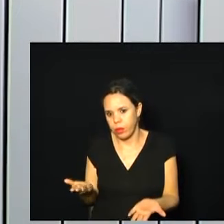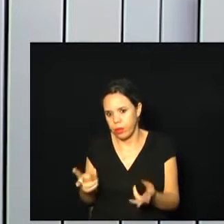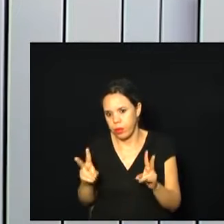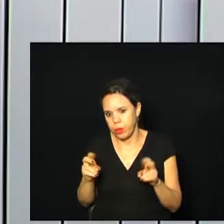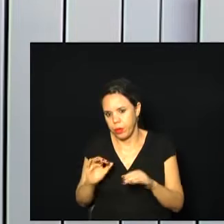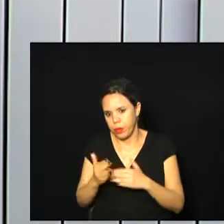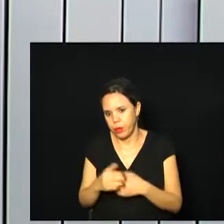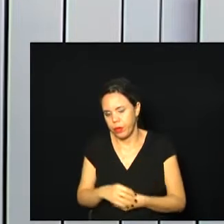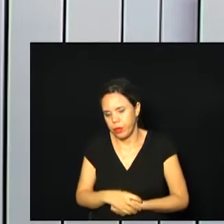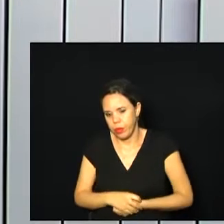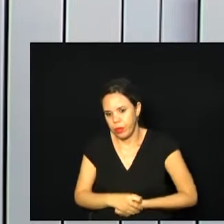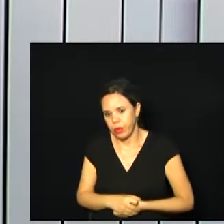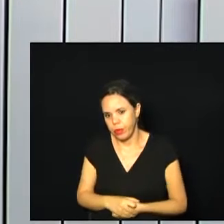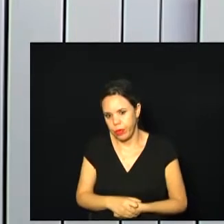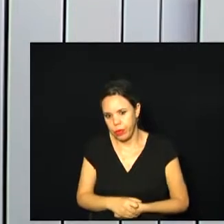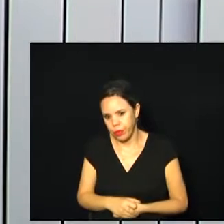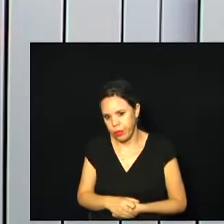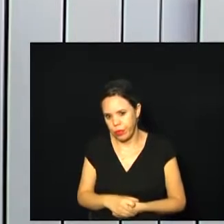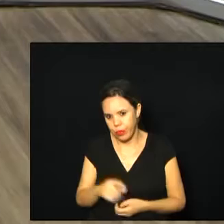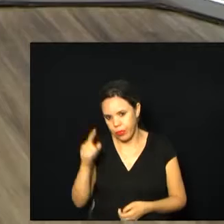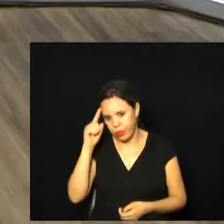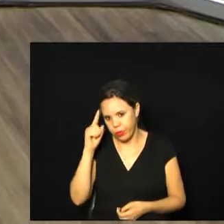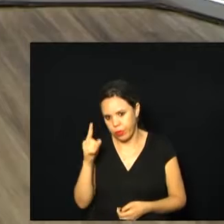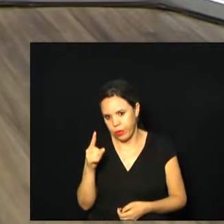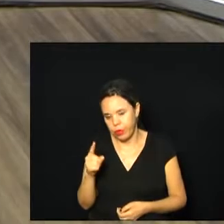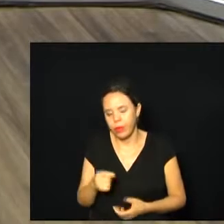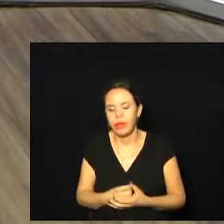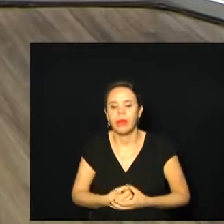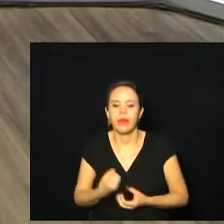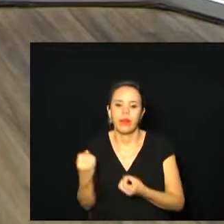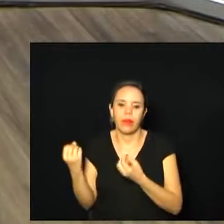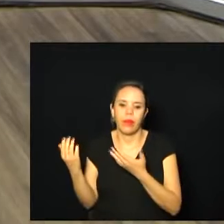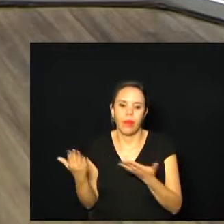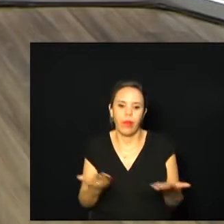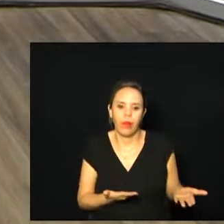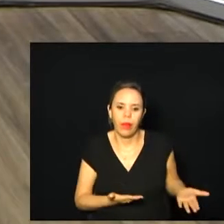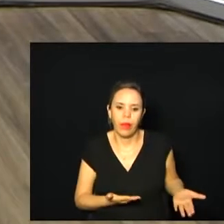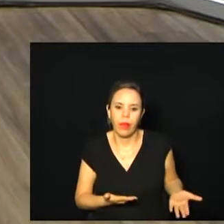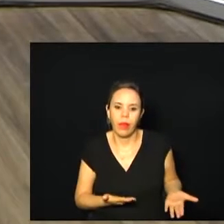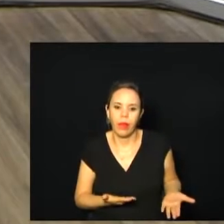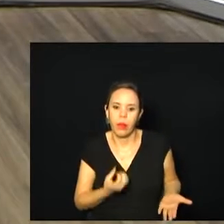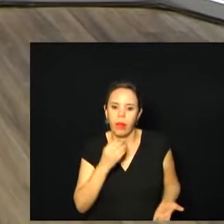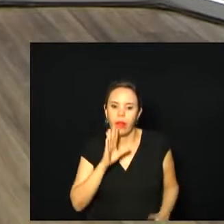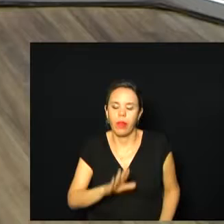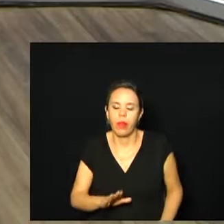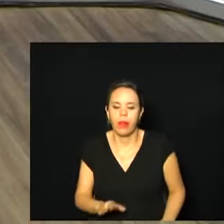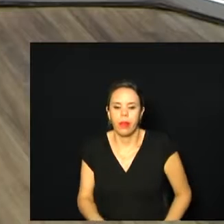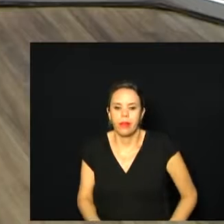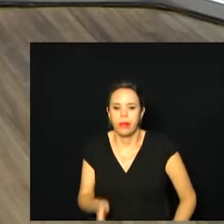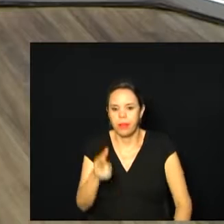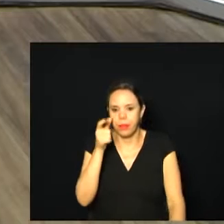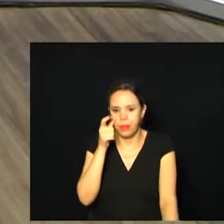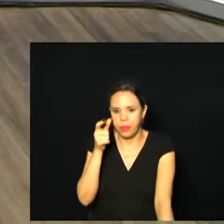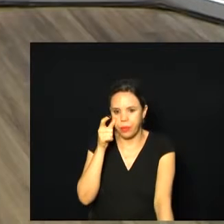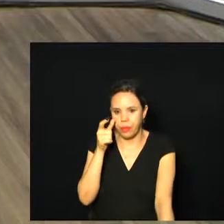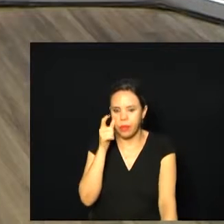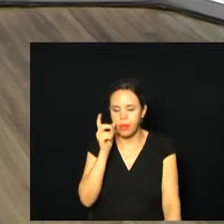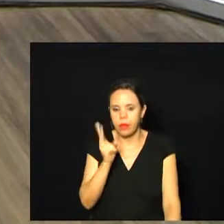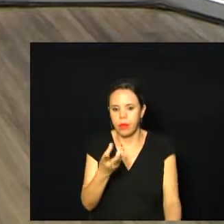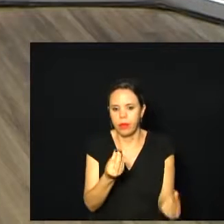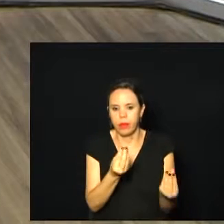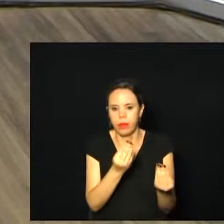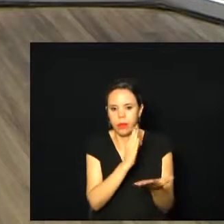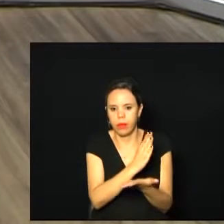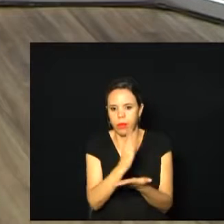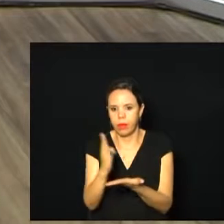sobre o bairro e também sobre esta data. Então, seja bem-vindo e boa tarde, André. Já vi que você está cercado